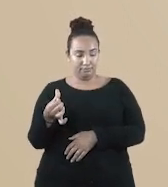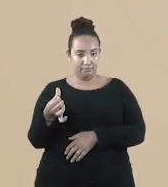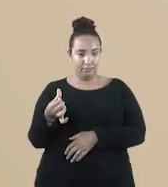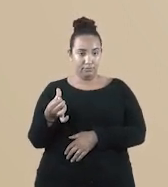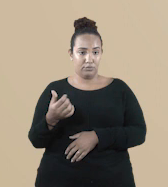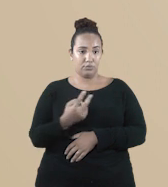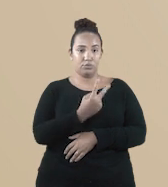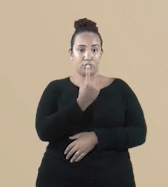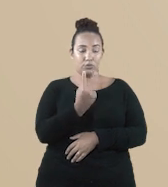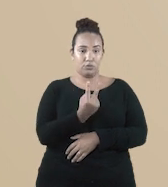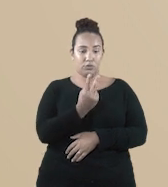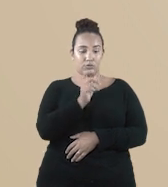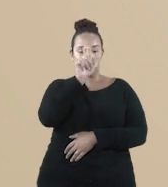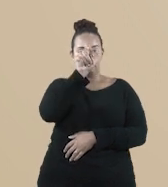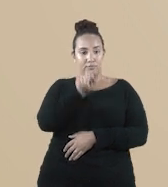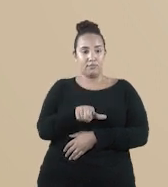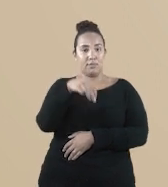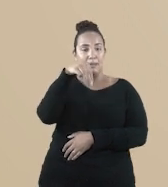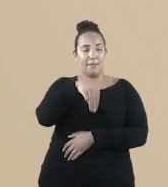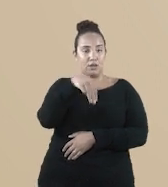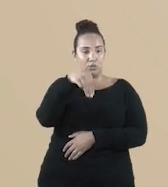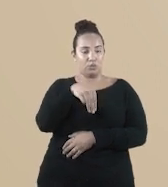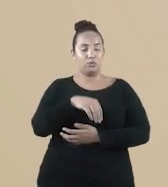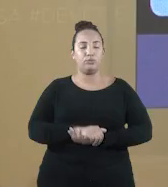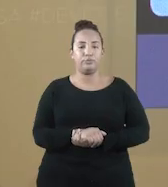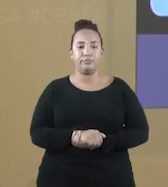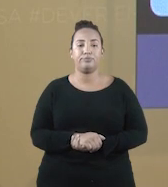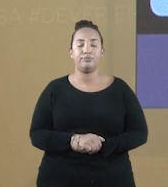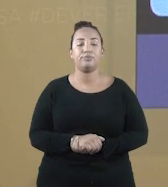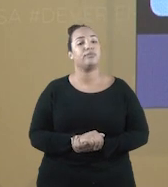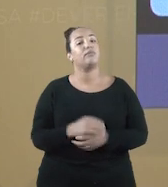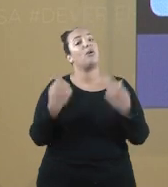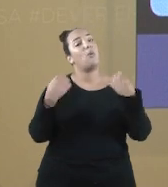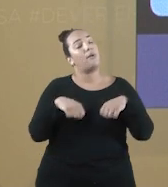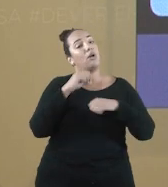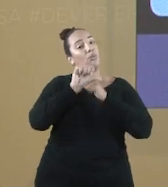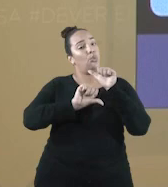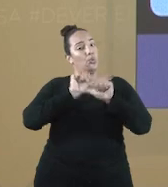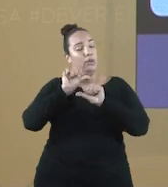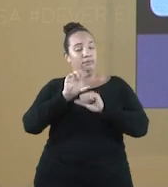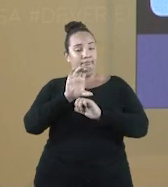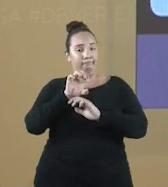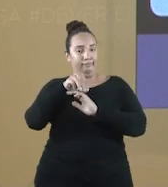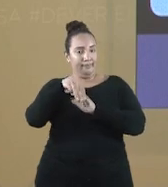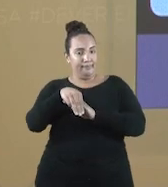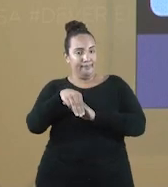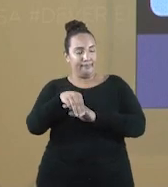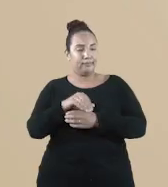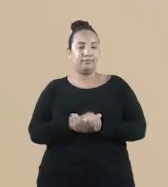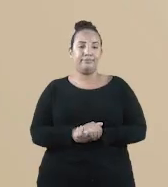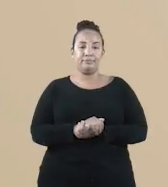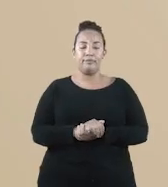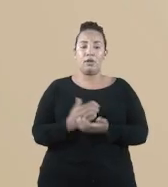12,456 com o 2 na direção da casa do metro. Como precisamos transformar em